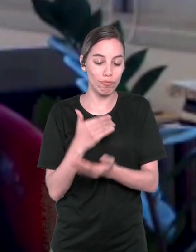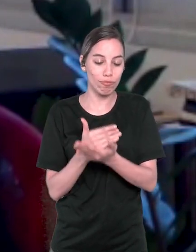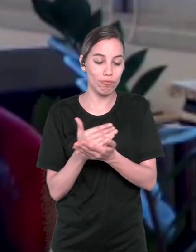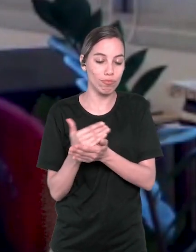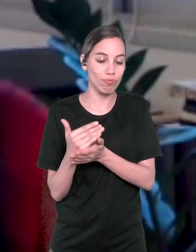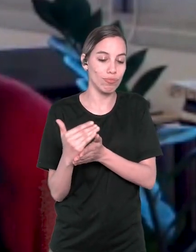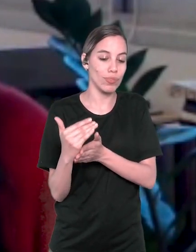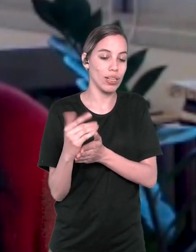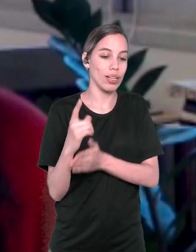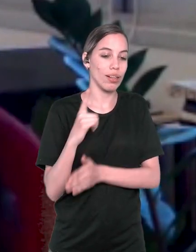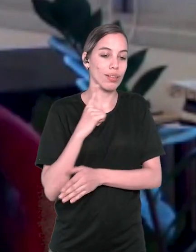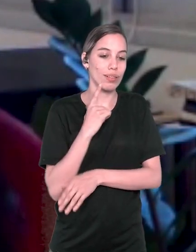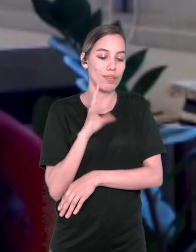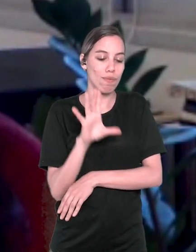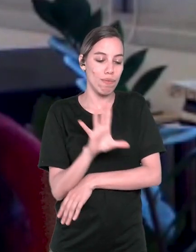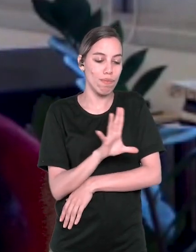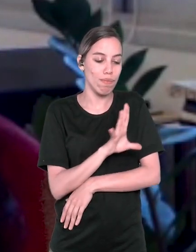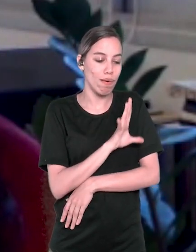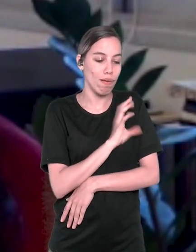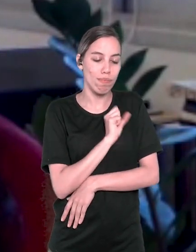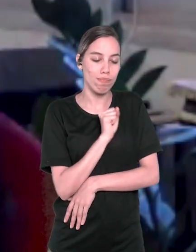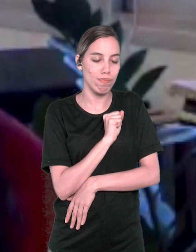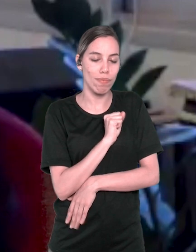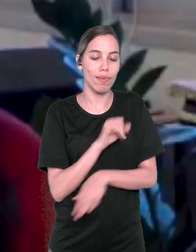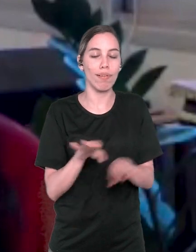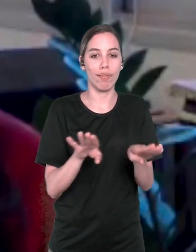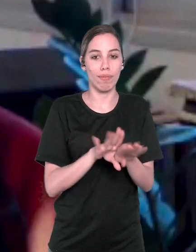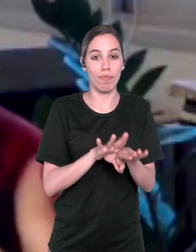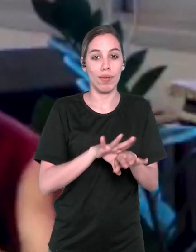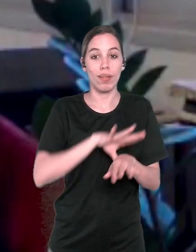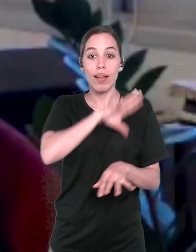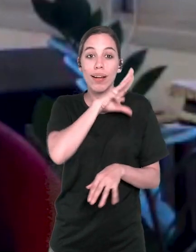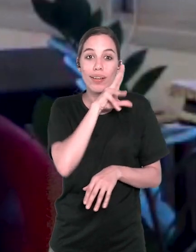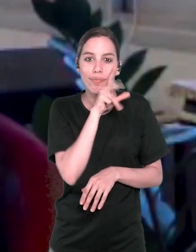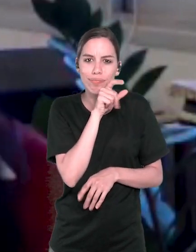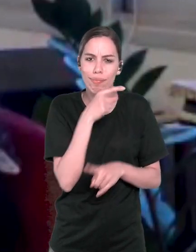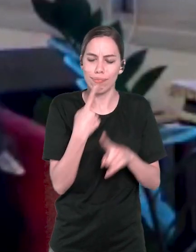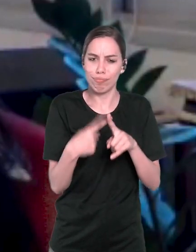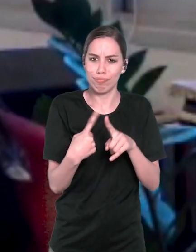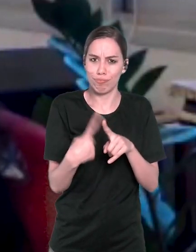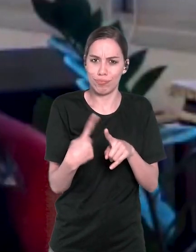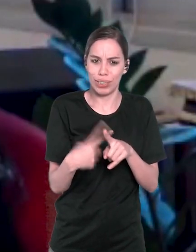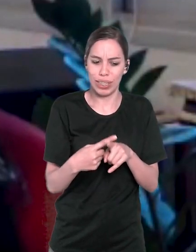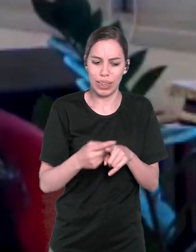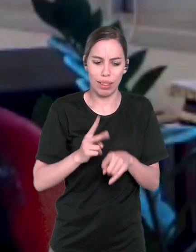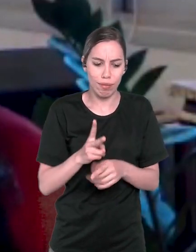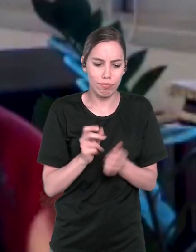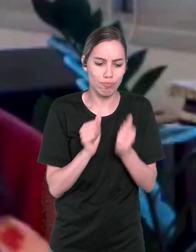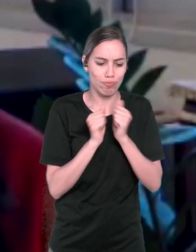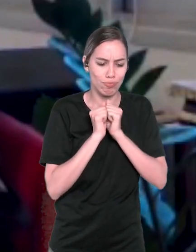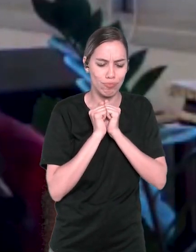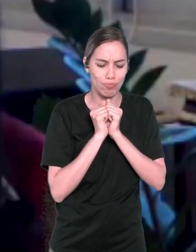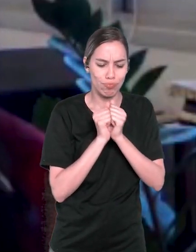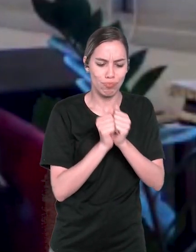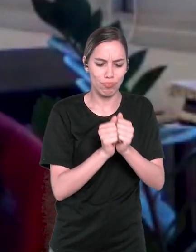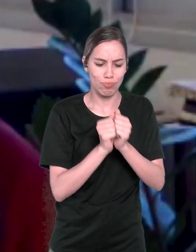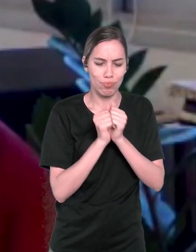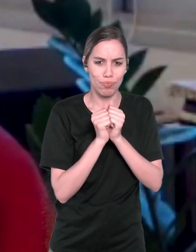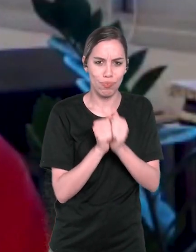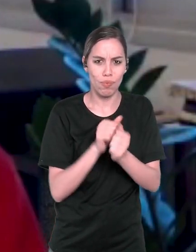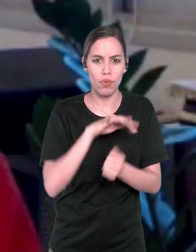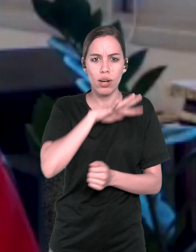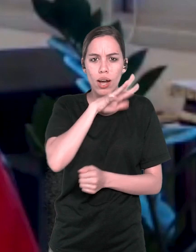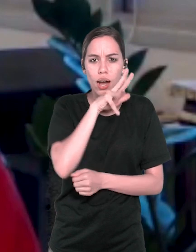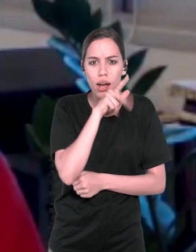amor, né, muito grande pelos animais, porque eu convivi muito com os animais rurais